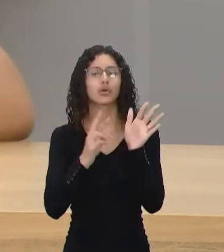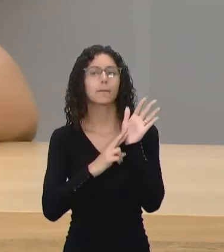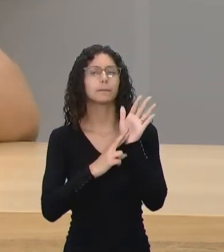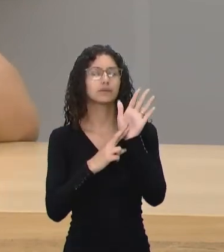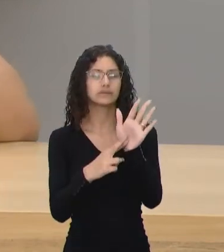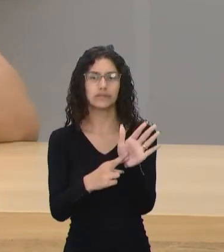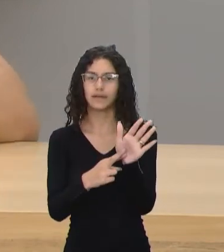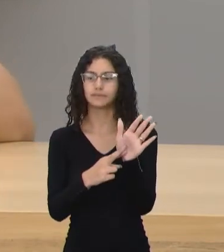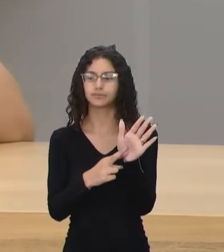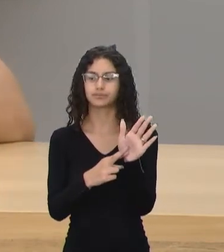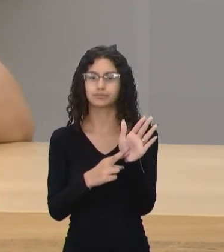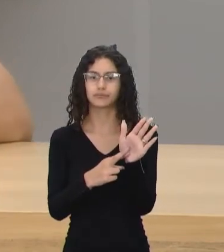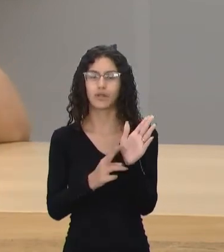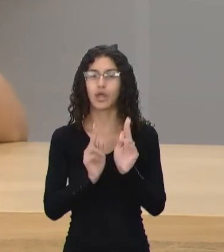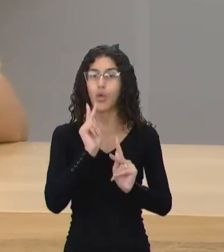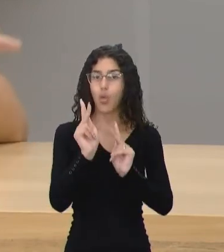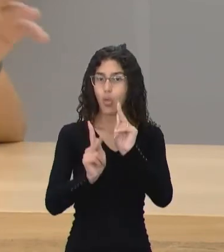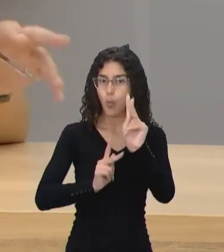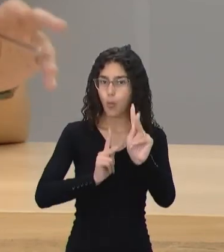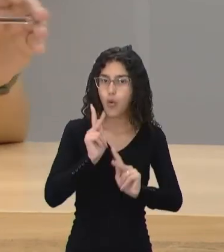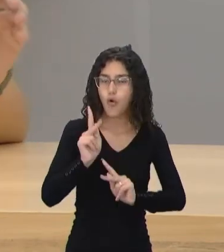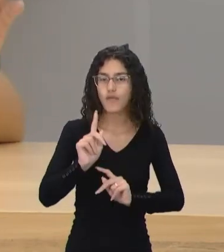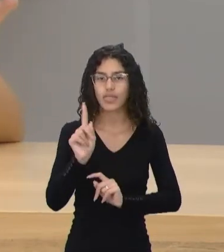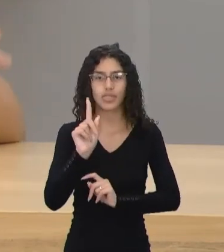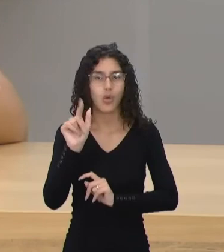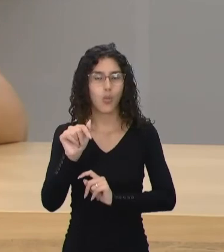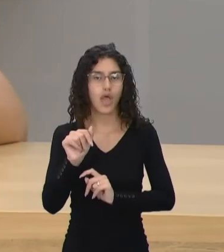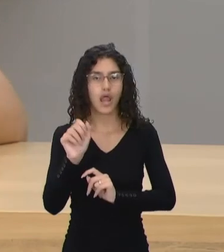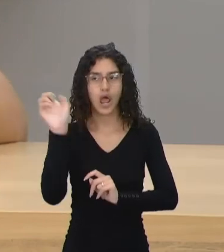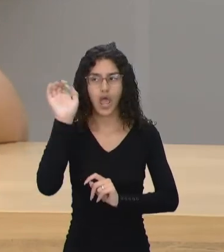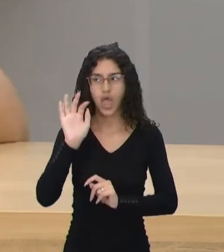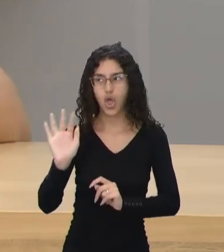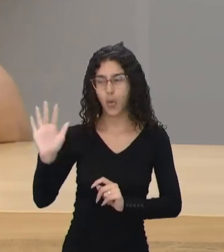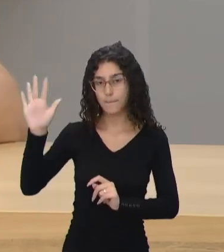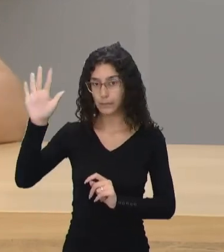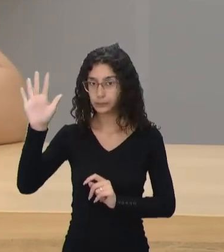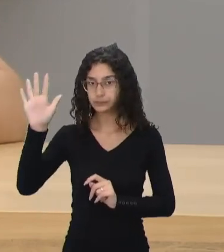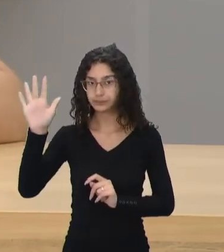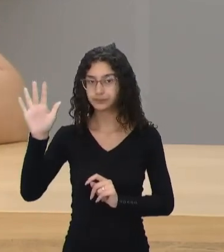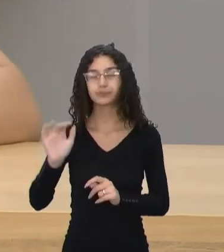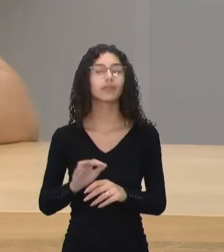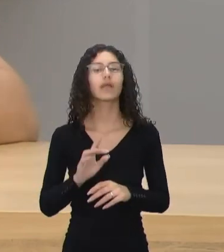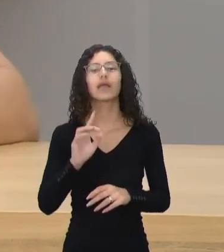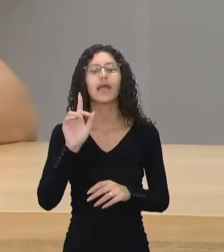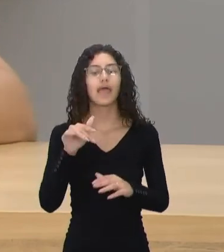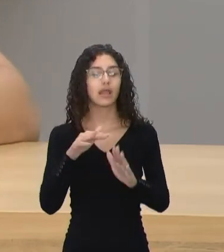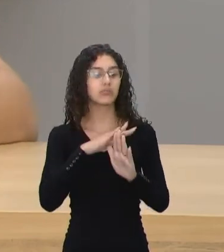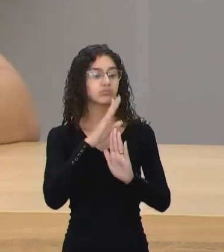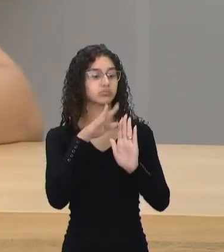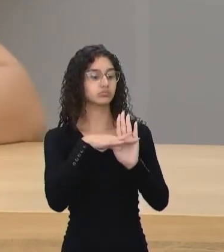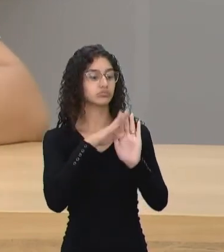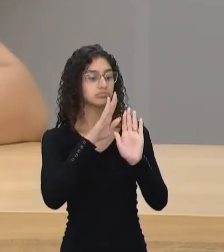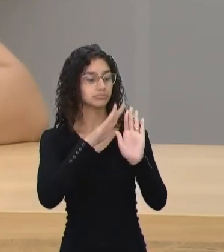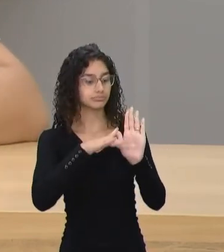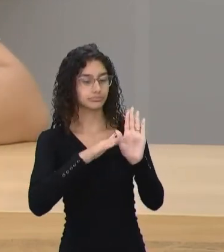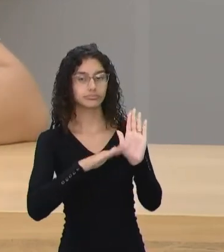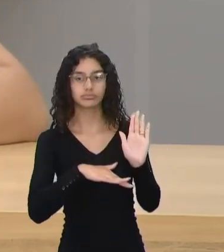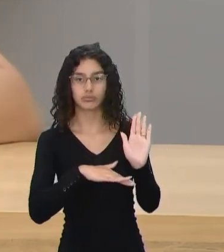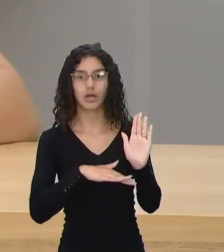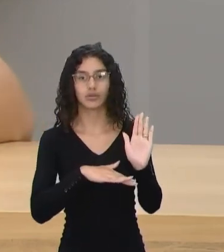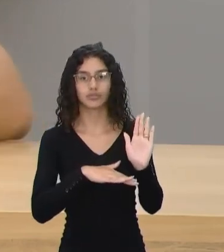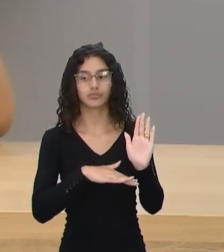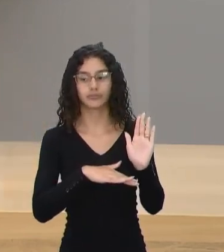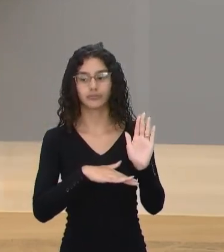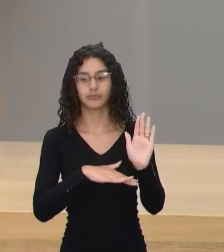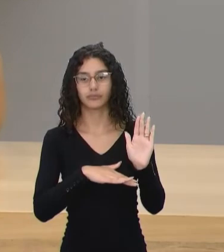que esses povos, que não eram os povos europeus, eles eram inferiores aos europeus.